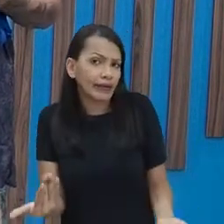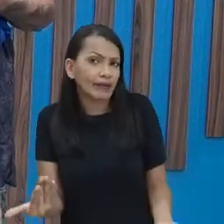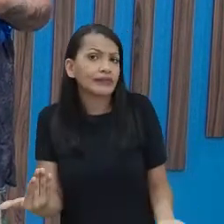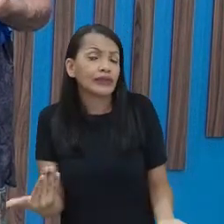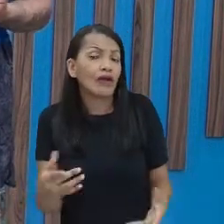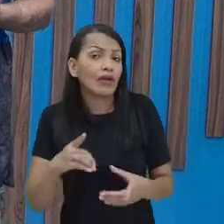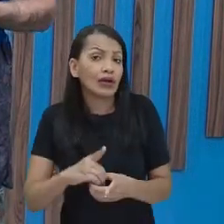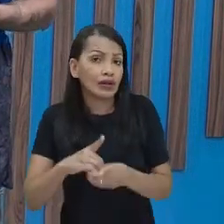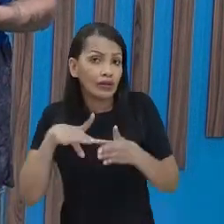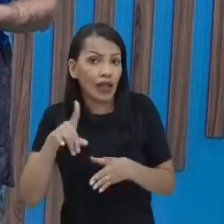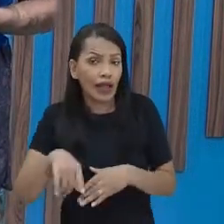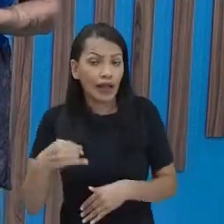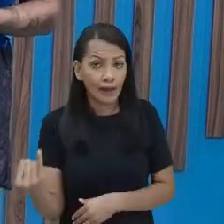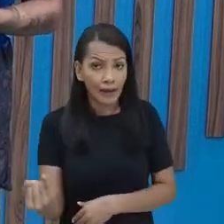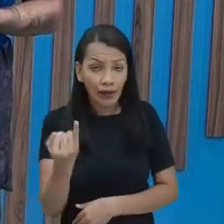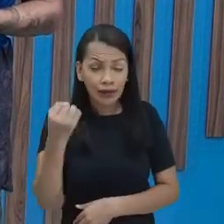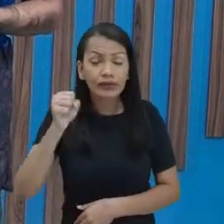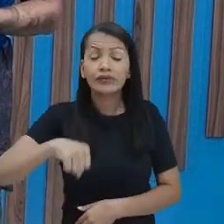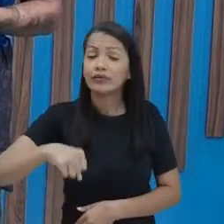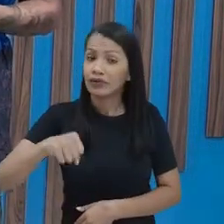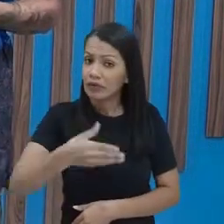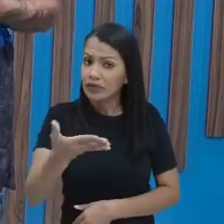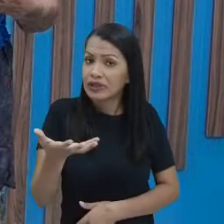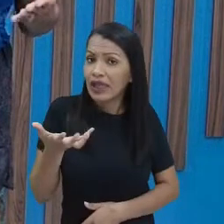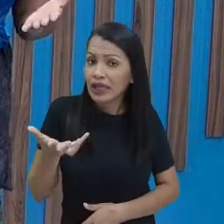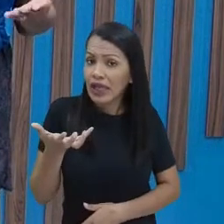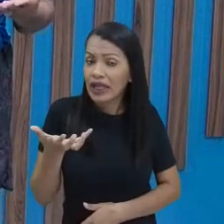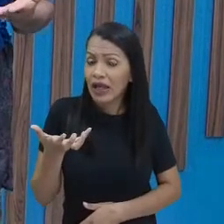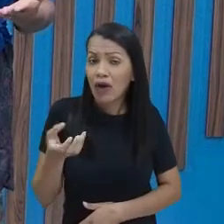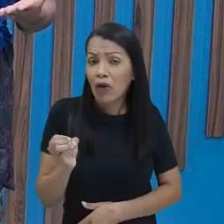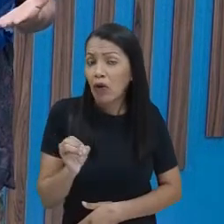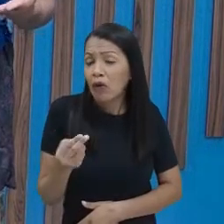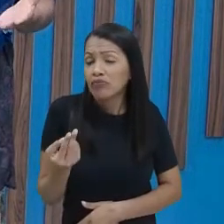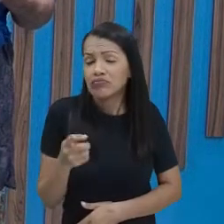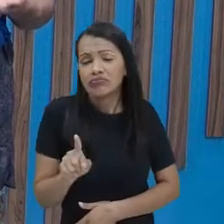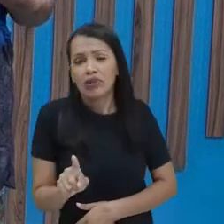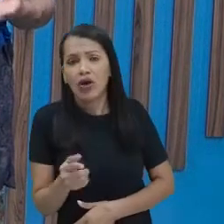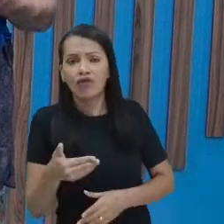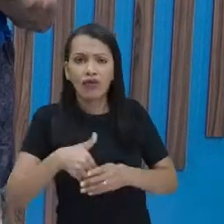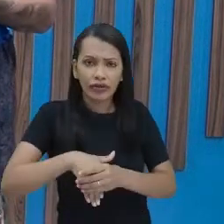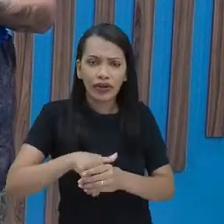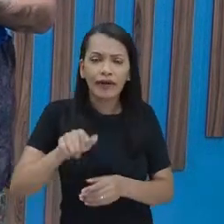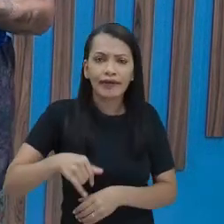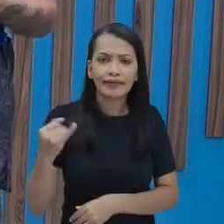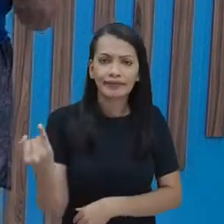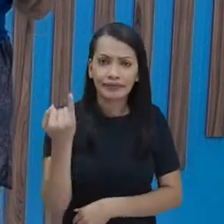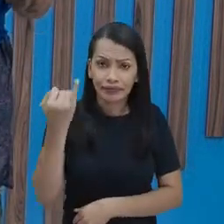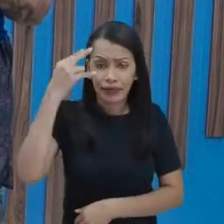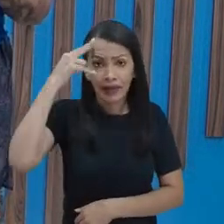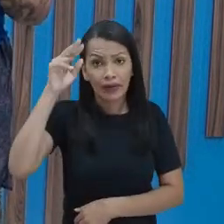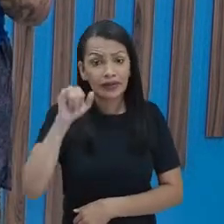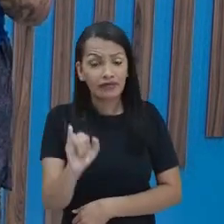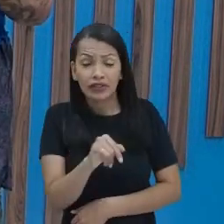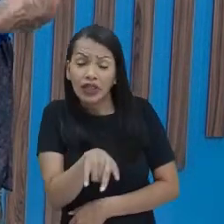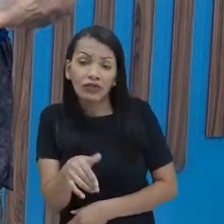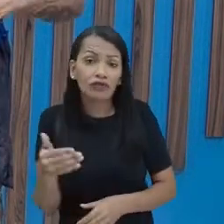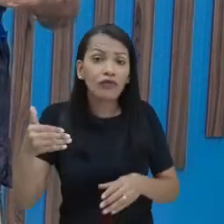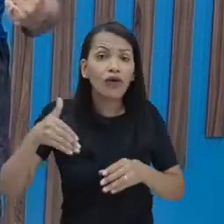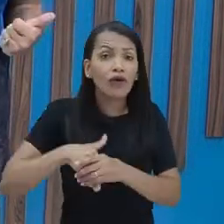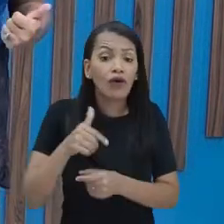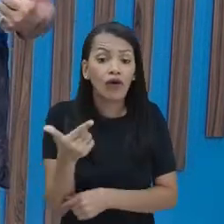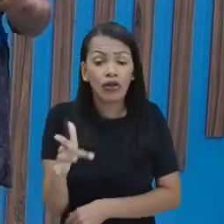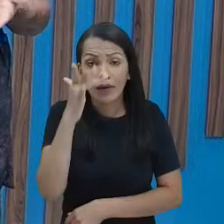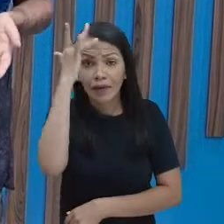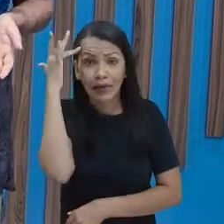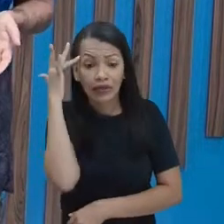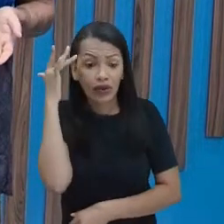a democracia é importante até para isso, de você querer ou não votar. Mas é bem importante você lembrar que se você não votar, outra pessoa